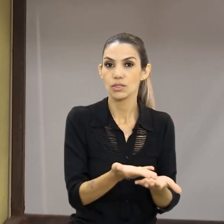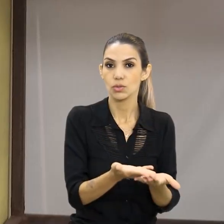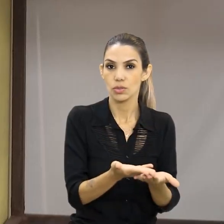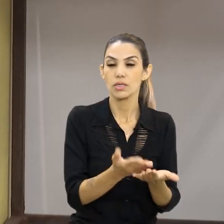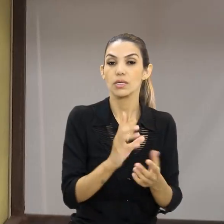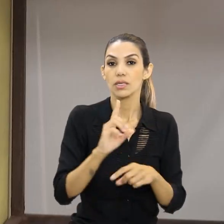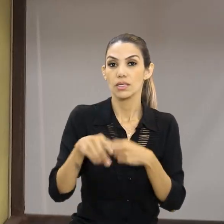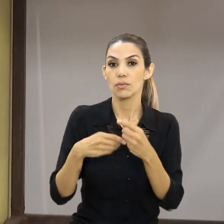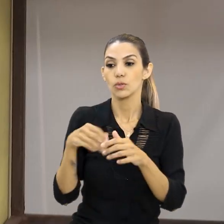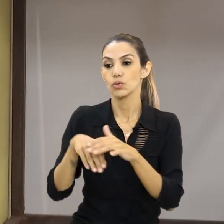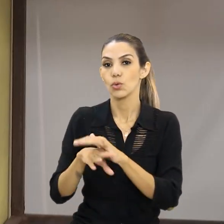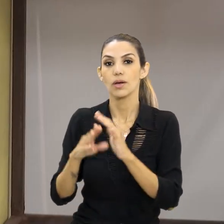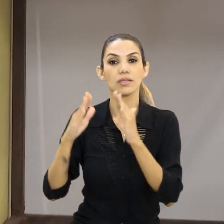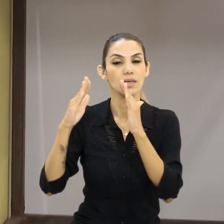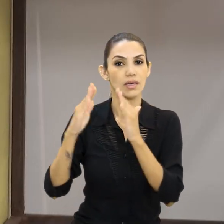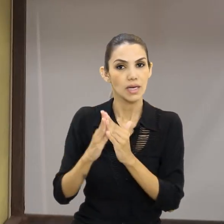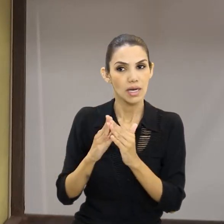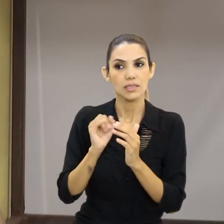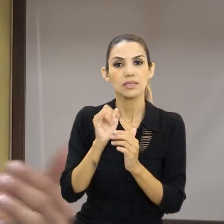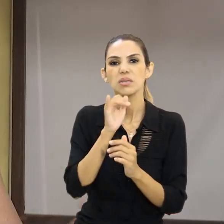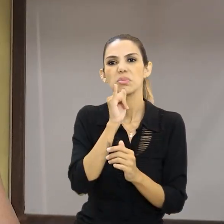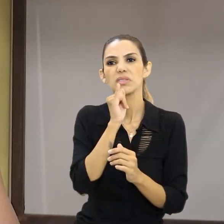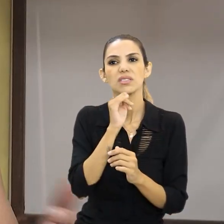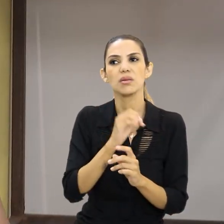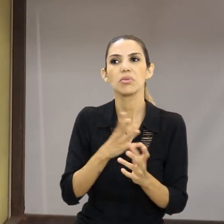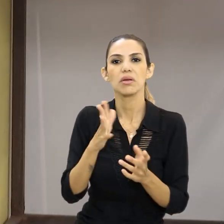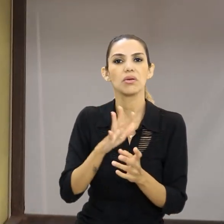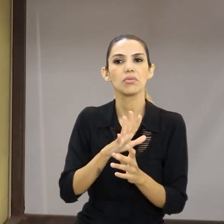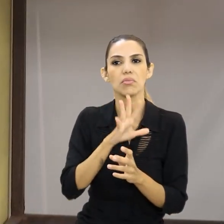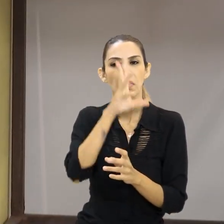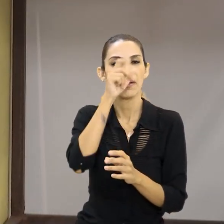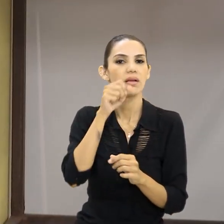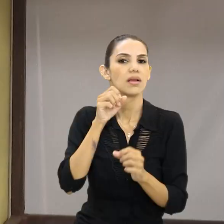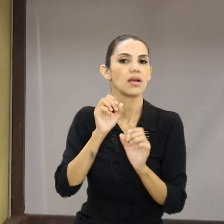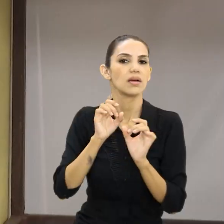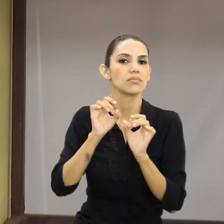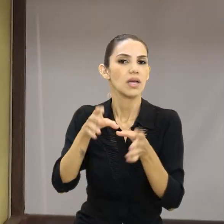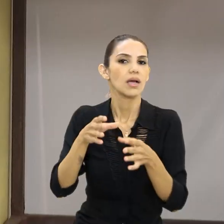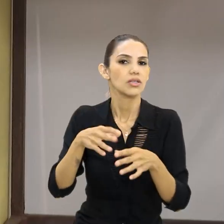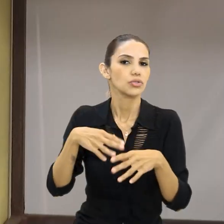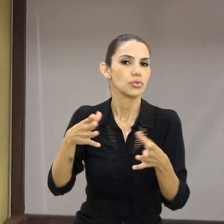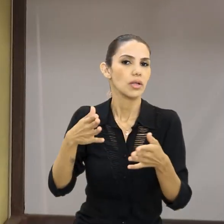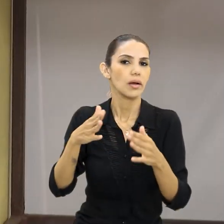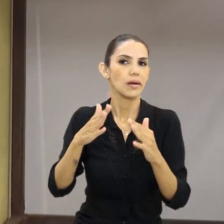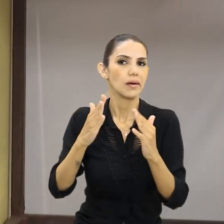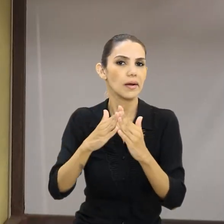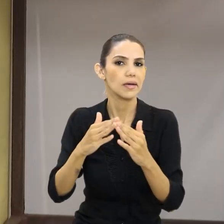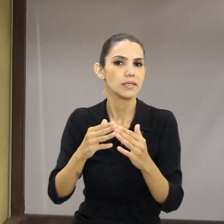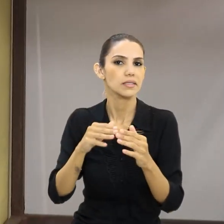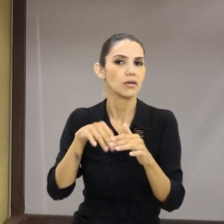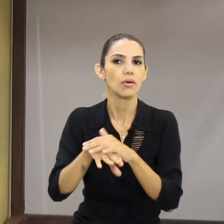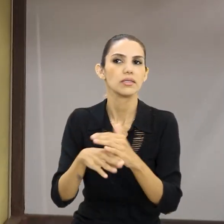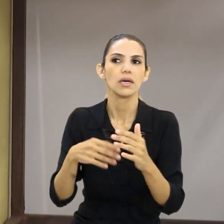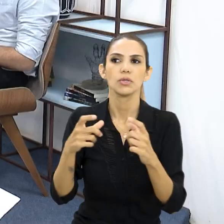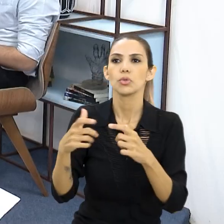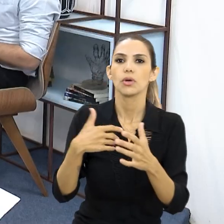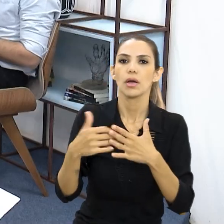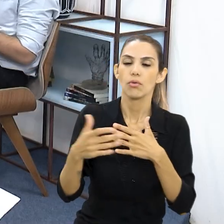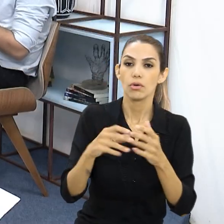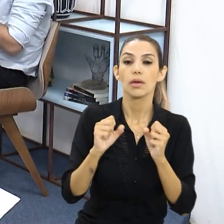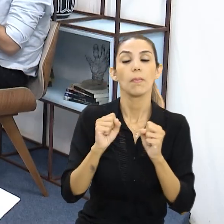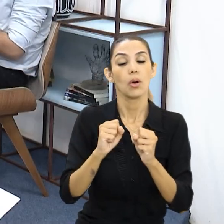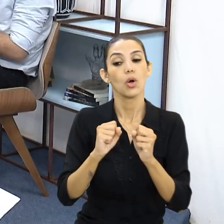em metabólitos tóxicos, né, que podem causar malefícios também à saúde desses animais. E essa é uma campanha que a gente